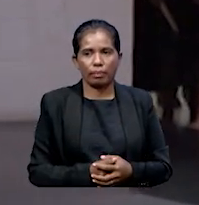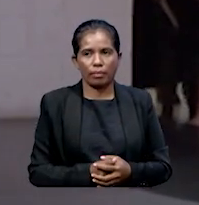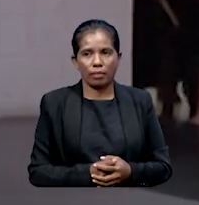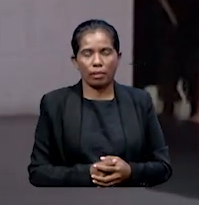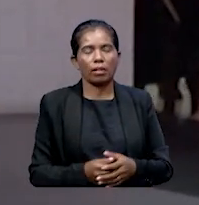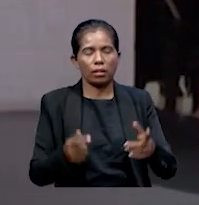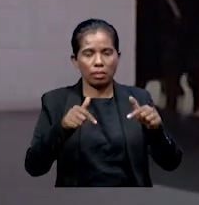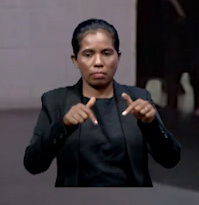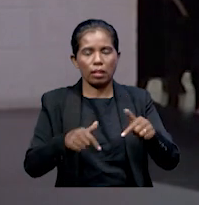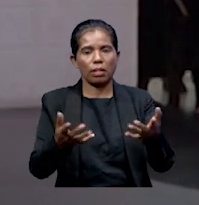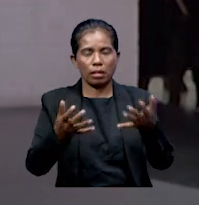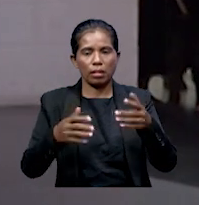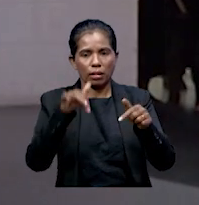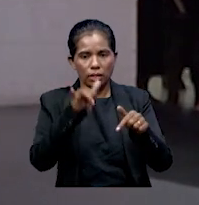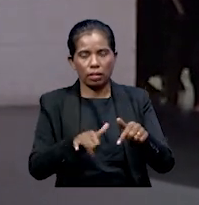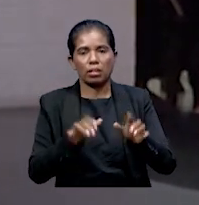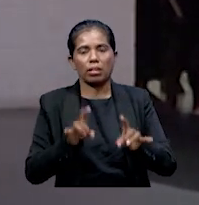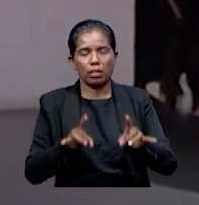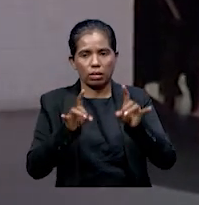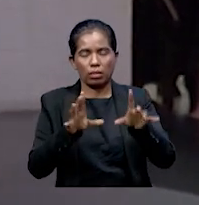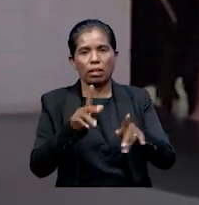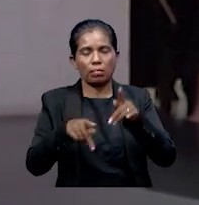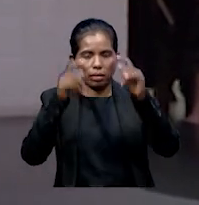etnia ne ka para ko imoron